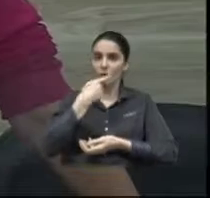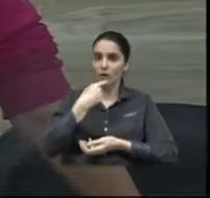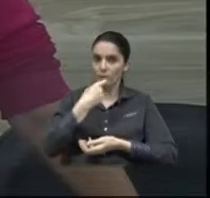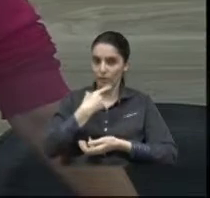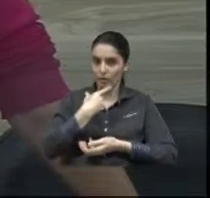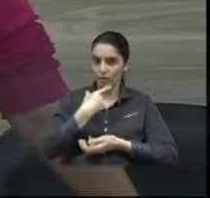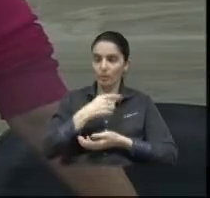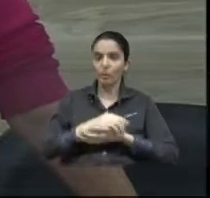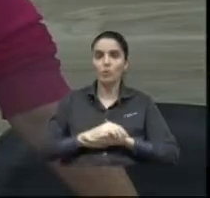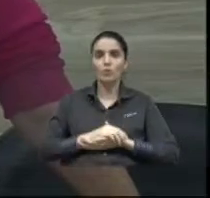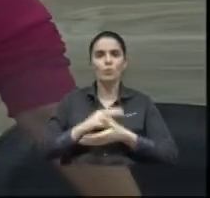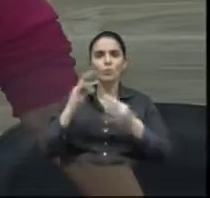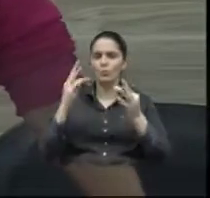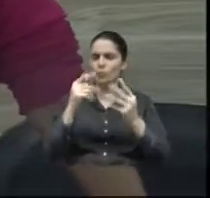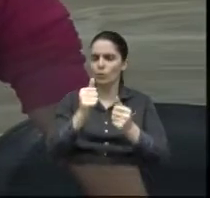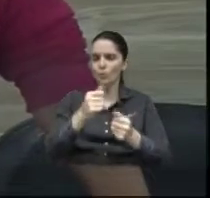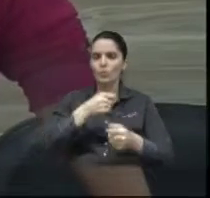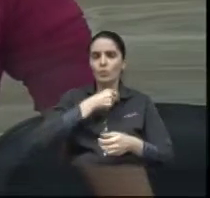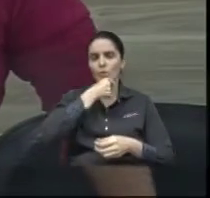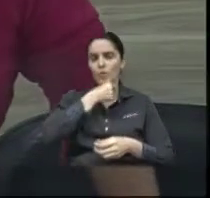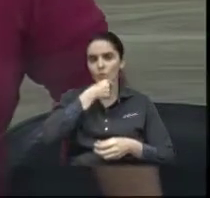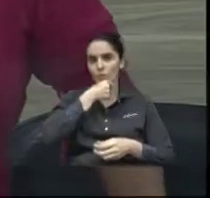os idosos e mais